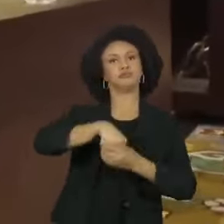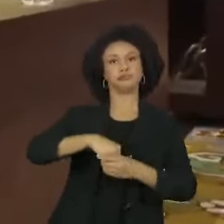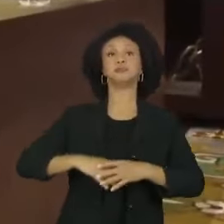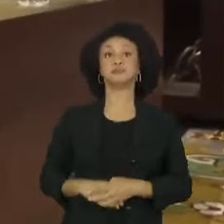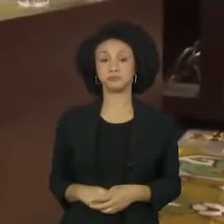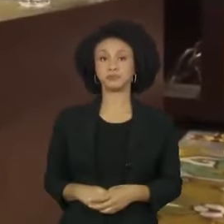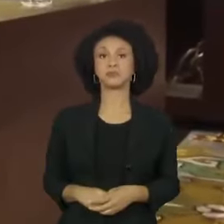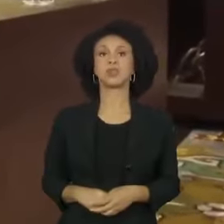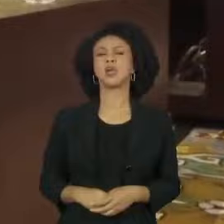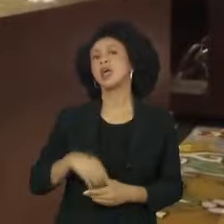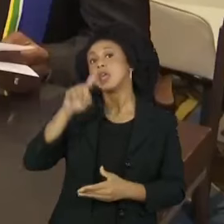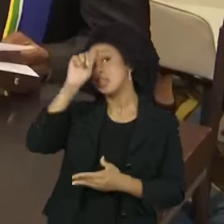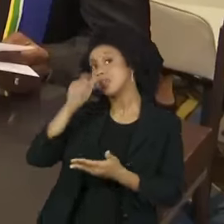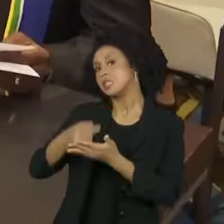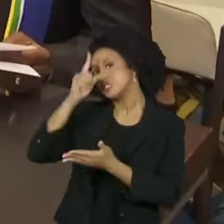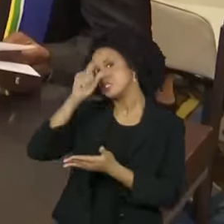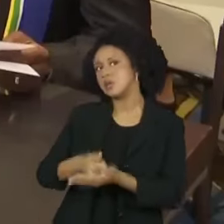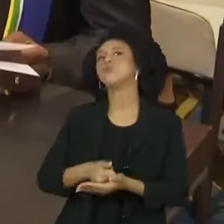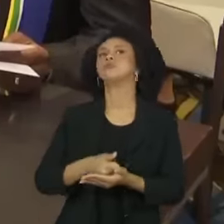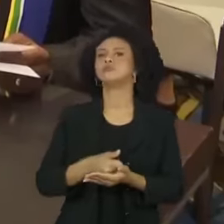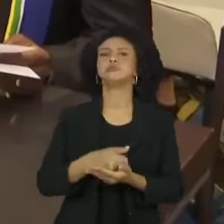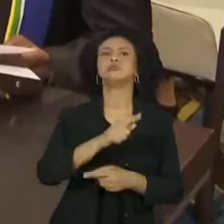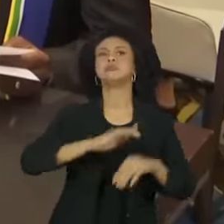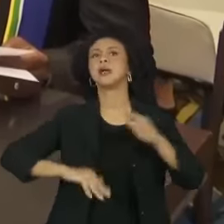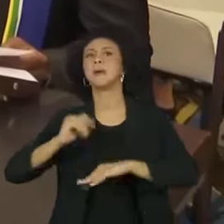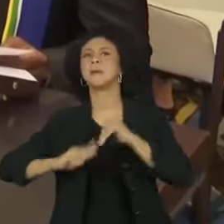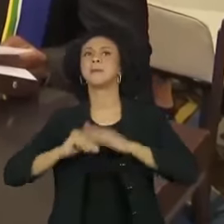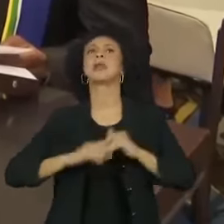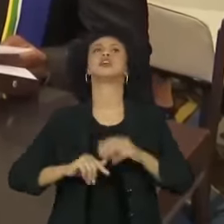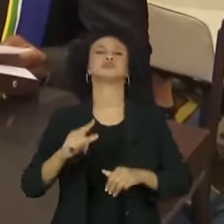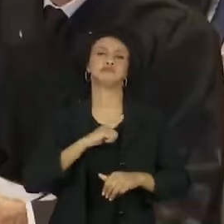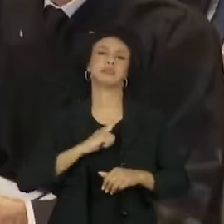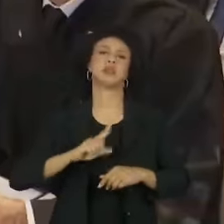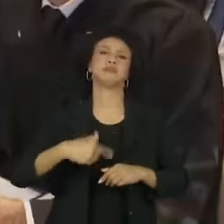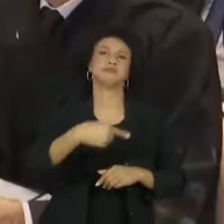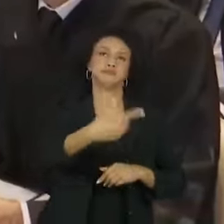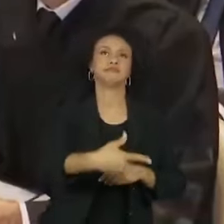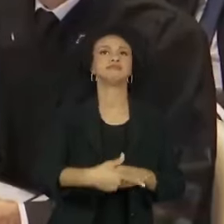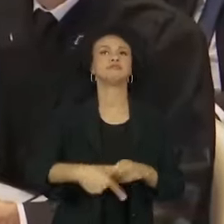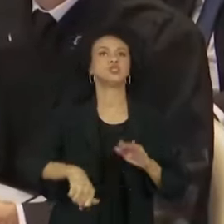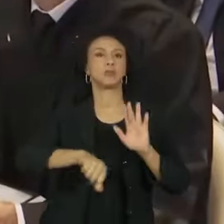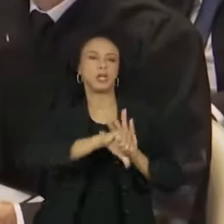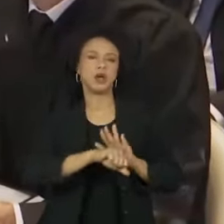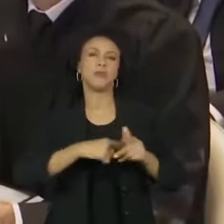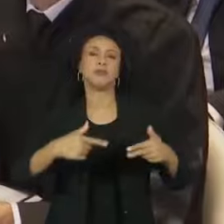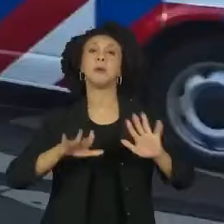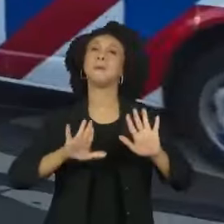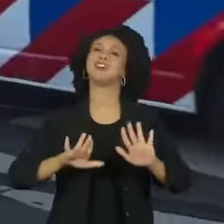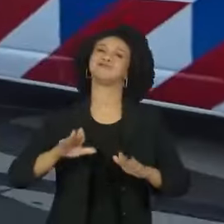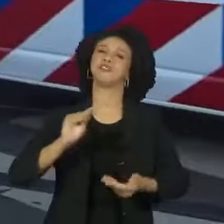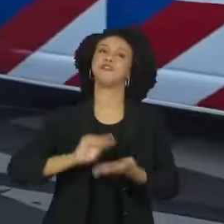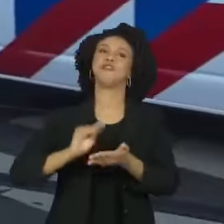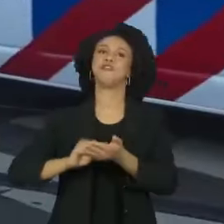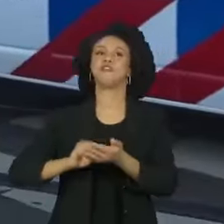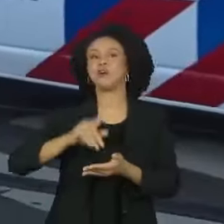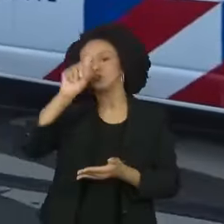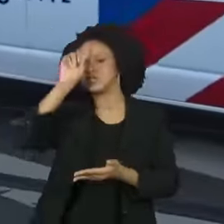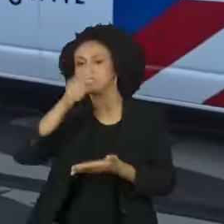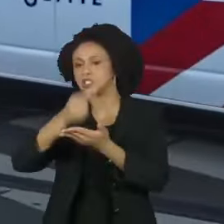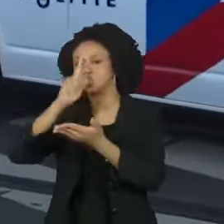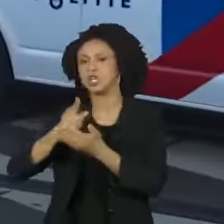tomadas T consequências criminais e diplomáticas mas o cumprimento depende de uma série de questões do